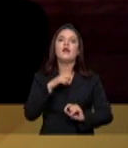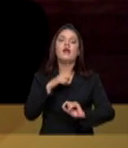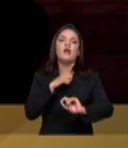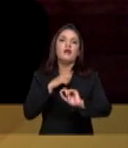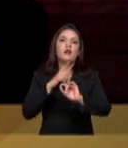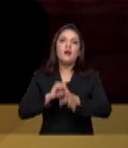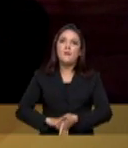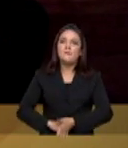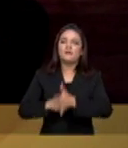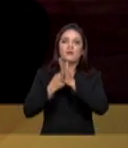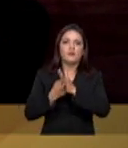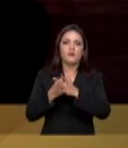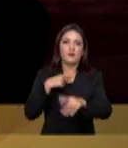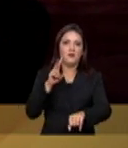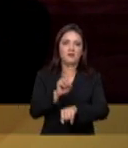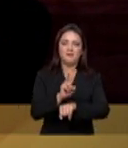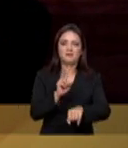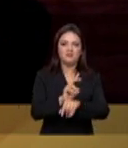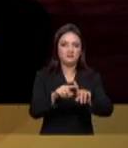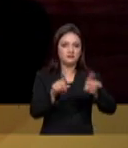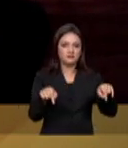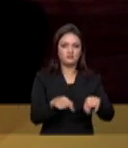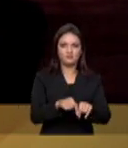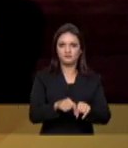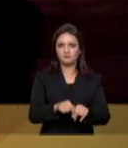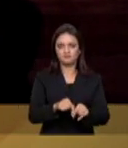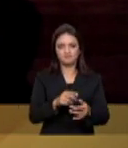gosta o início do ator Edson Ratinho